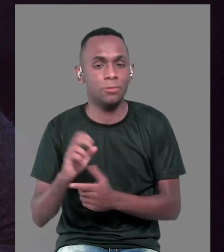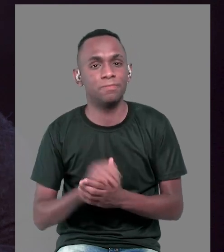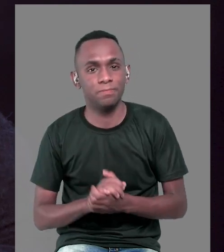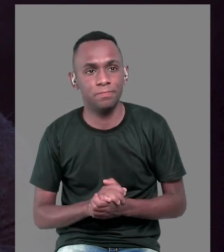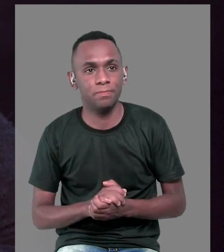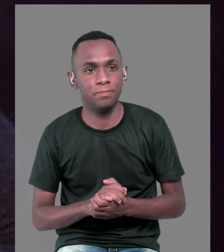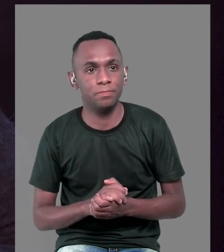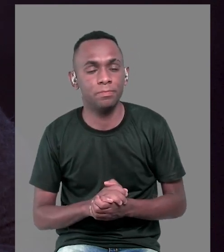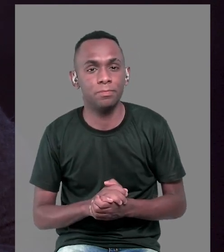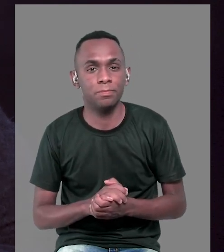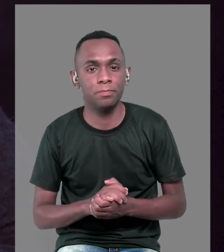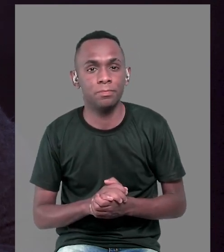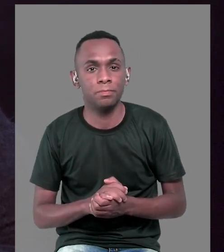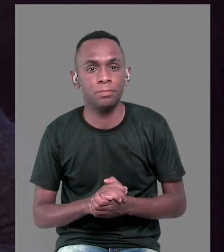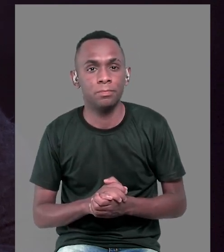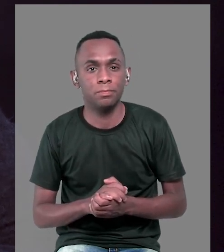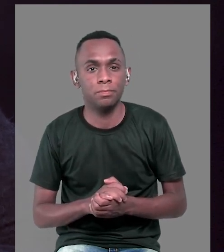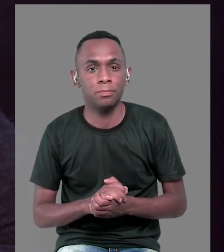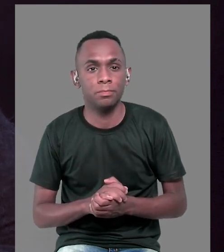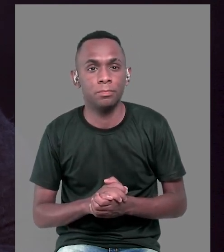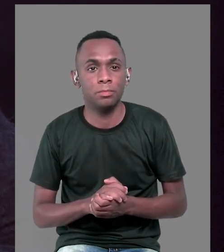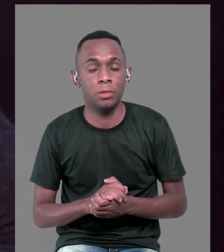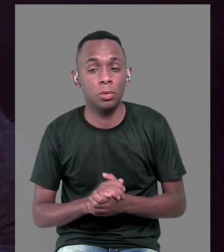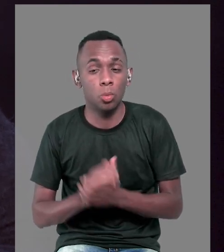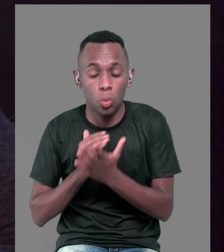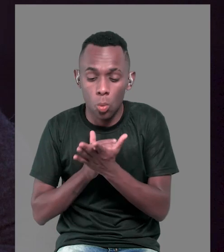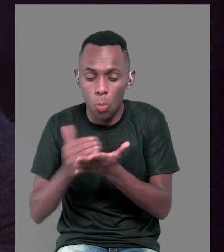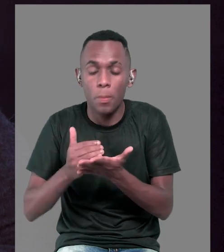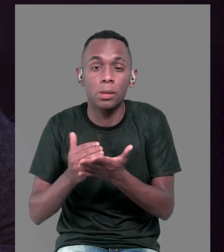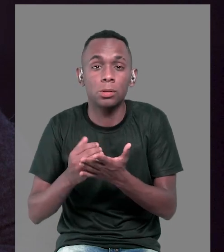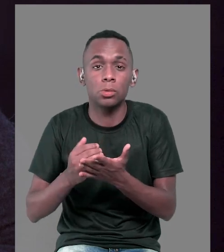Na boca da Segunda Guerra Mundial.